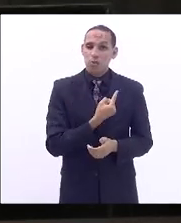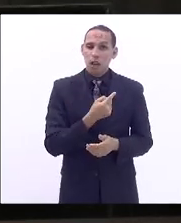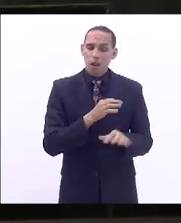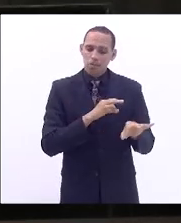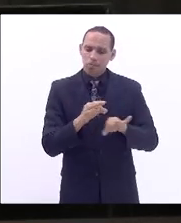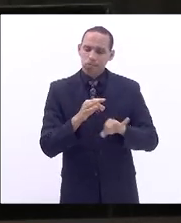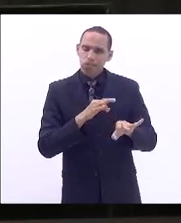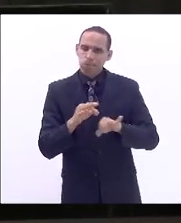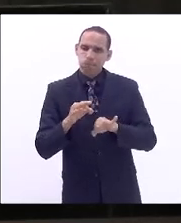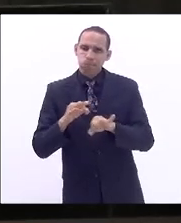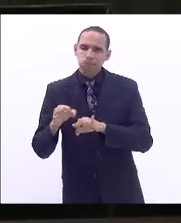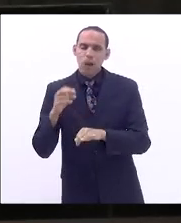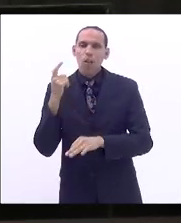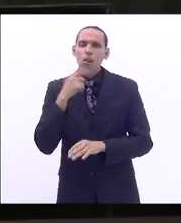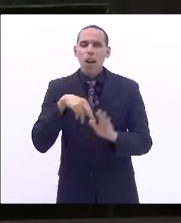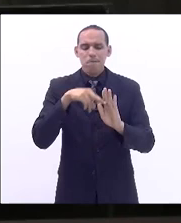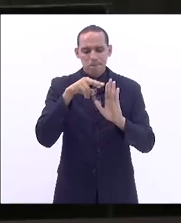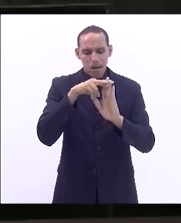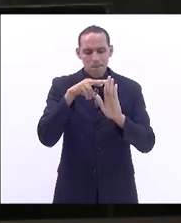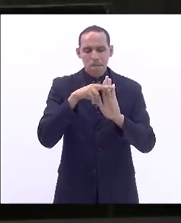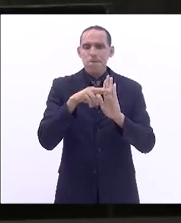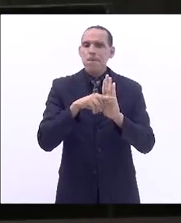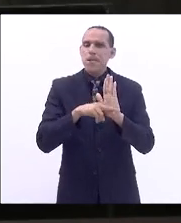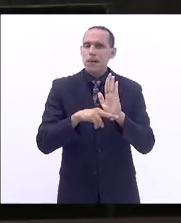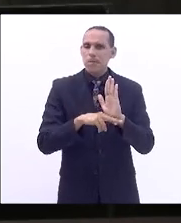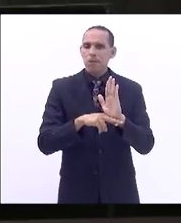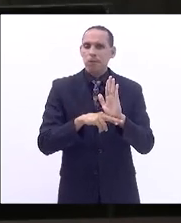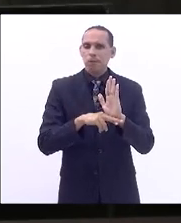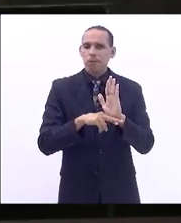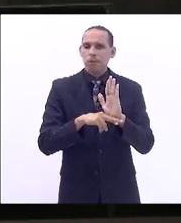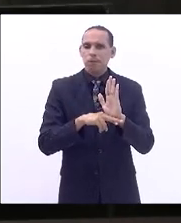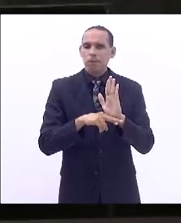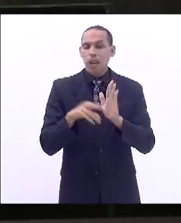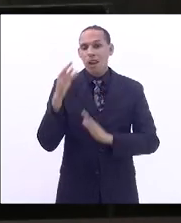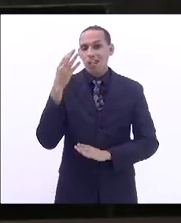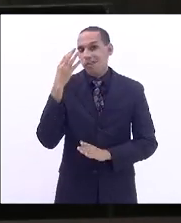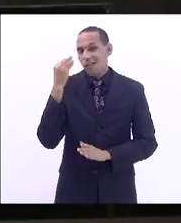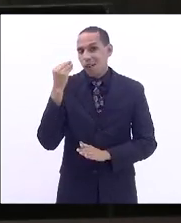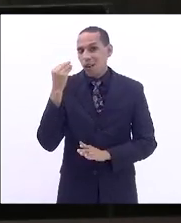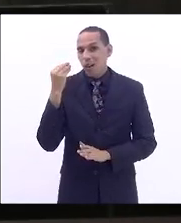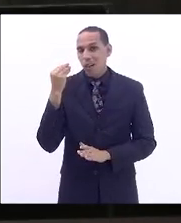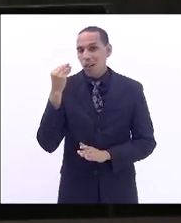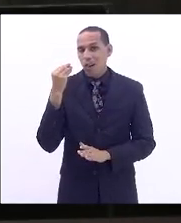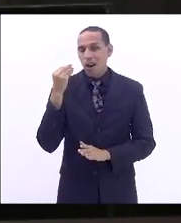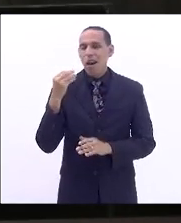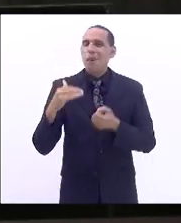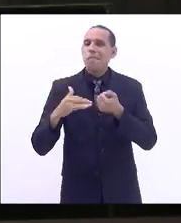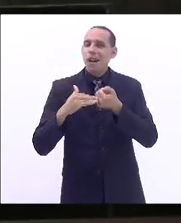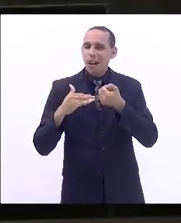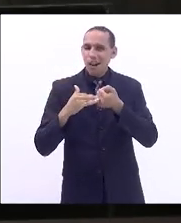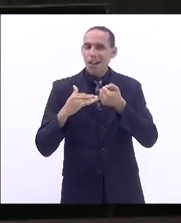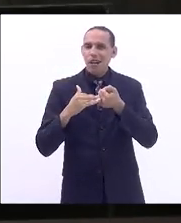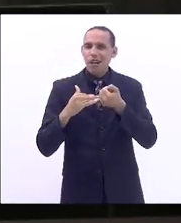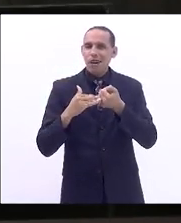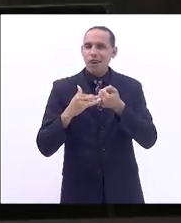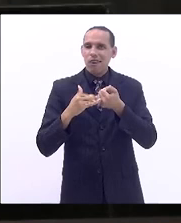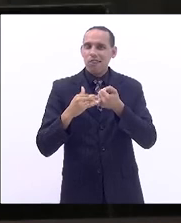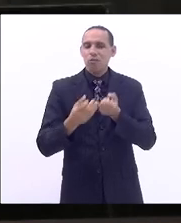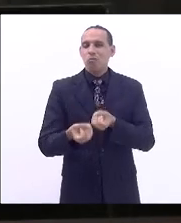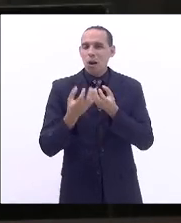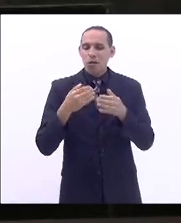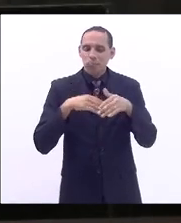regulamentar como são como essas fotos com esse banco de dados é